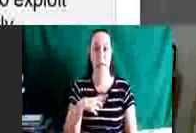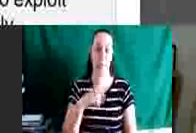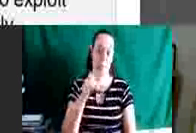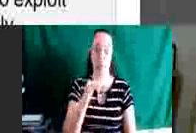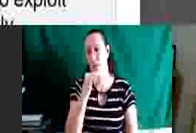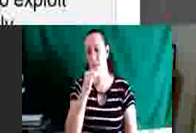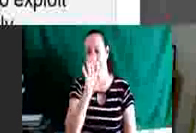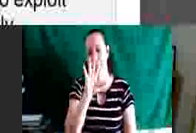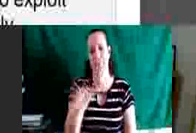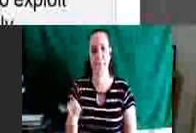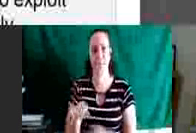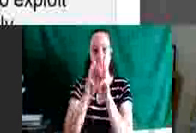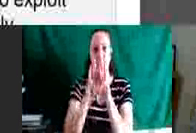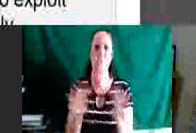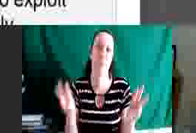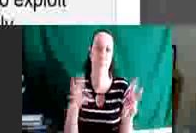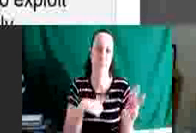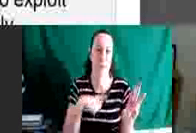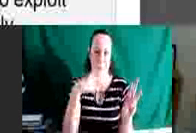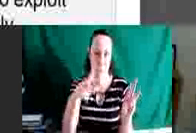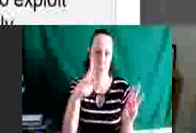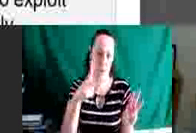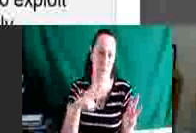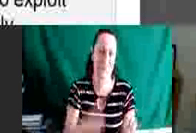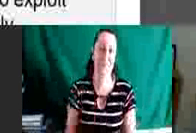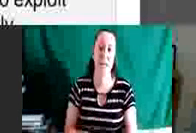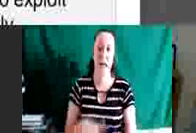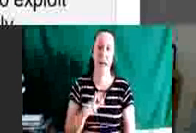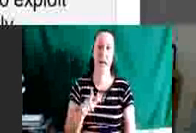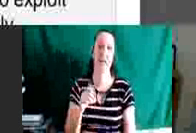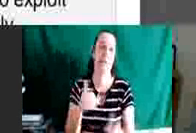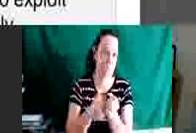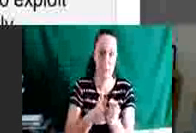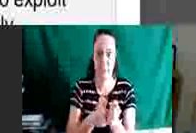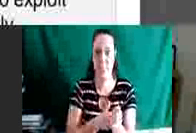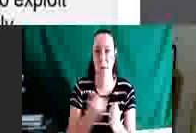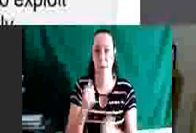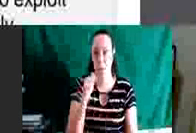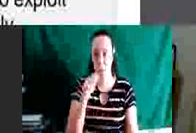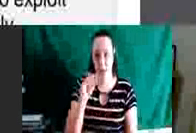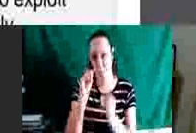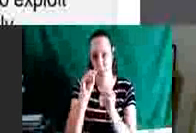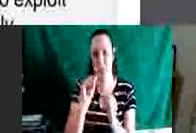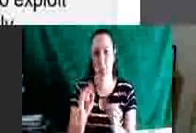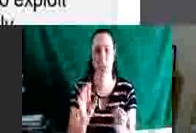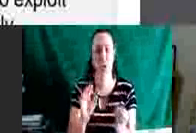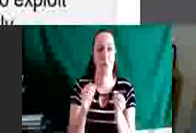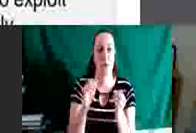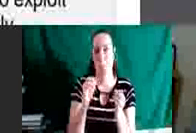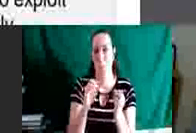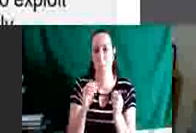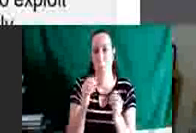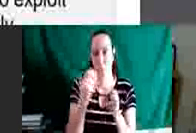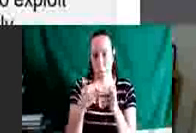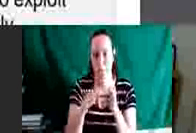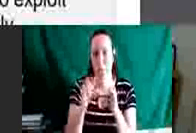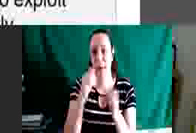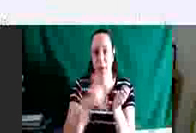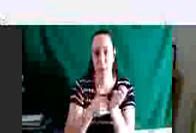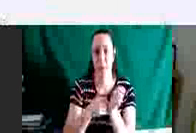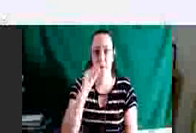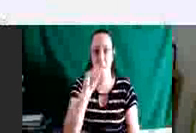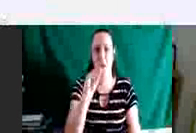de injeção, ó, aqui, ó, 2017, né? A ameaça, o ataque, o vetor de ataque, o problema